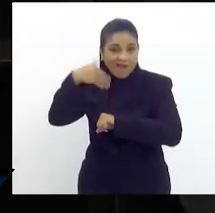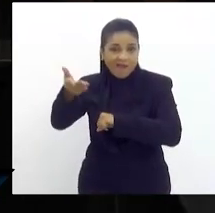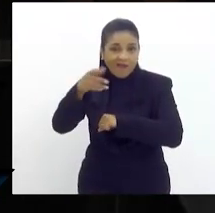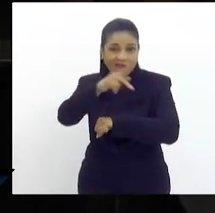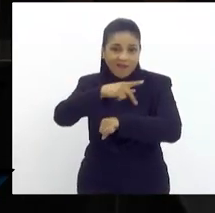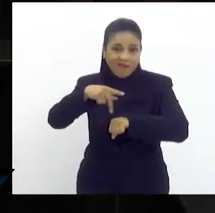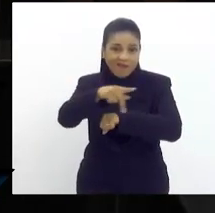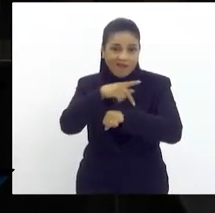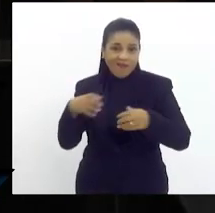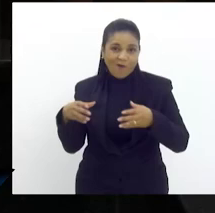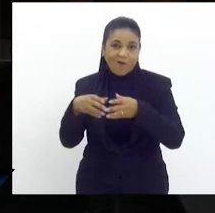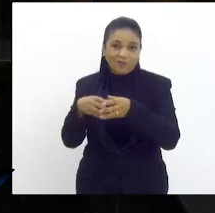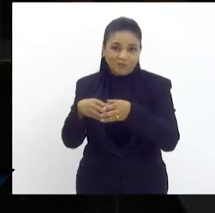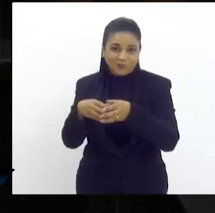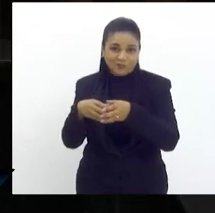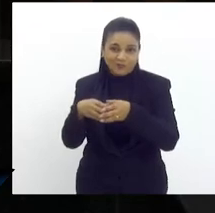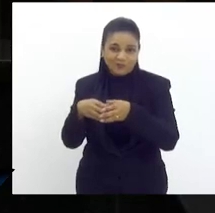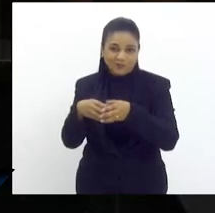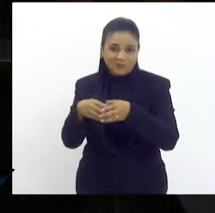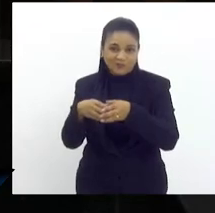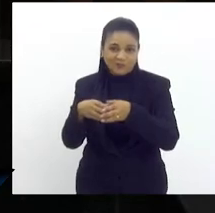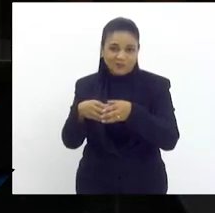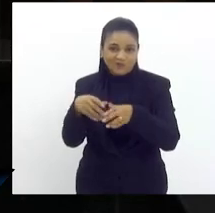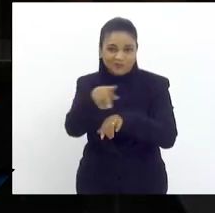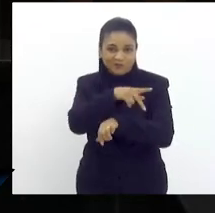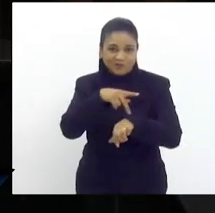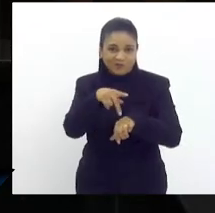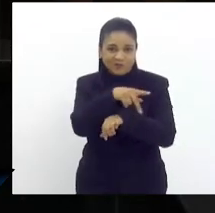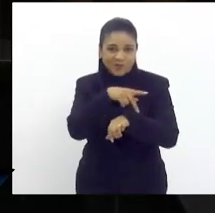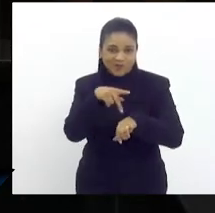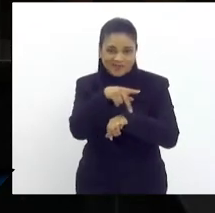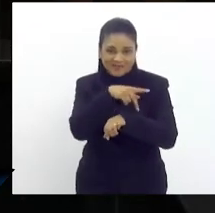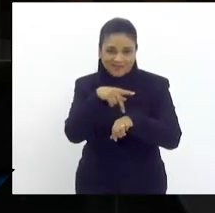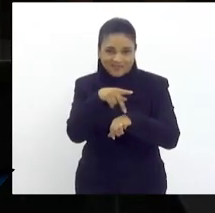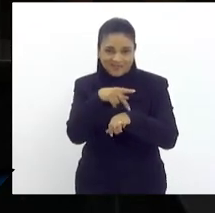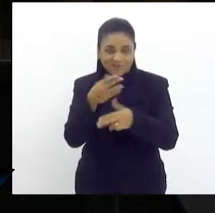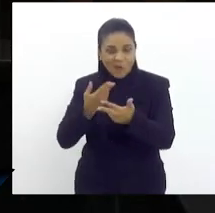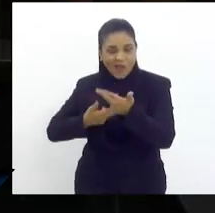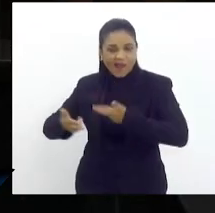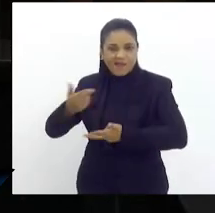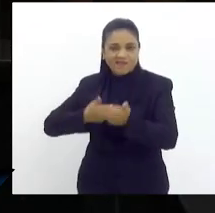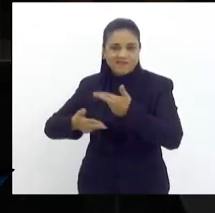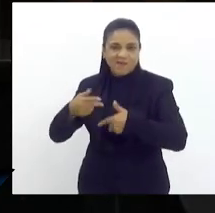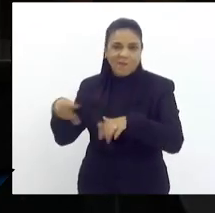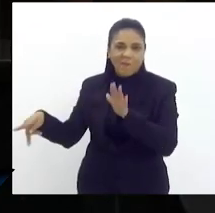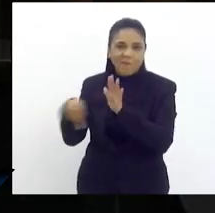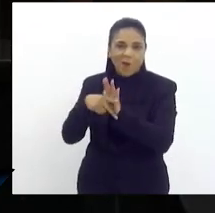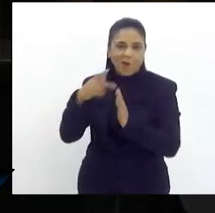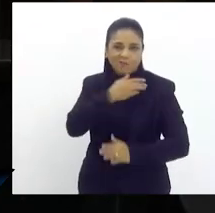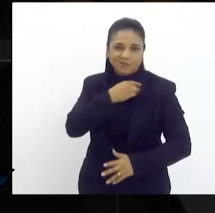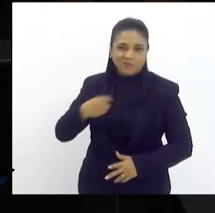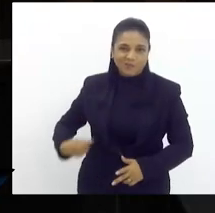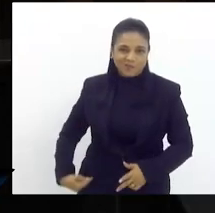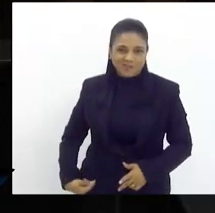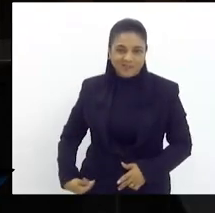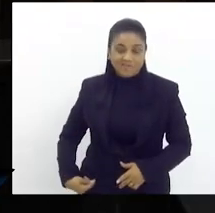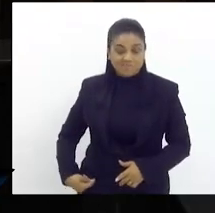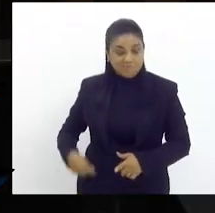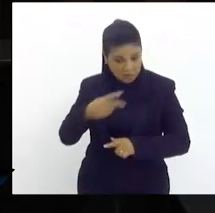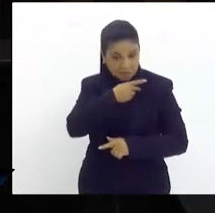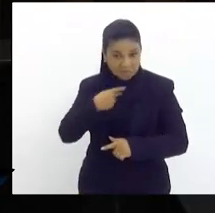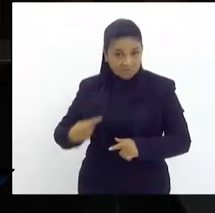ao conjunto de outros países que mantém relações com ele até porque ela precisa